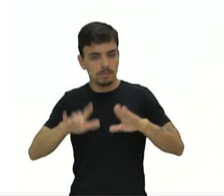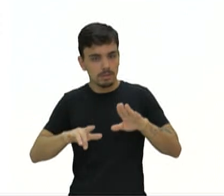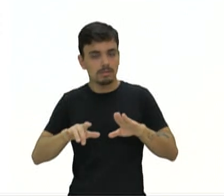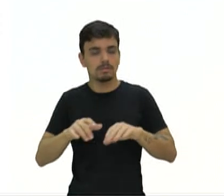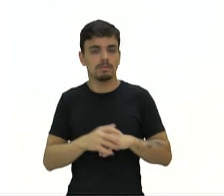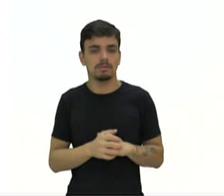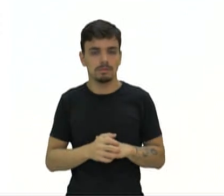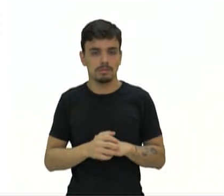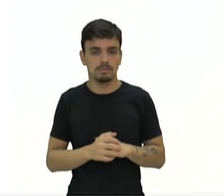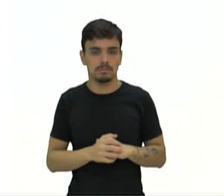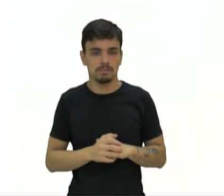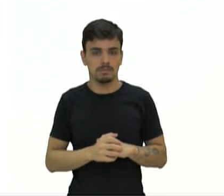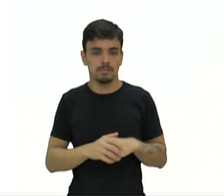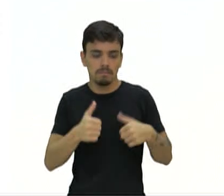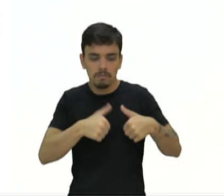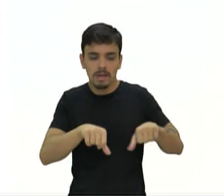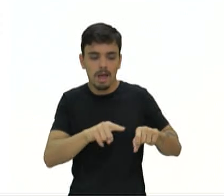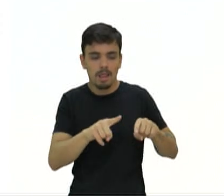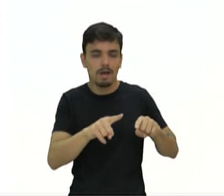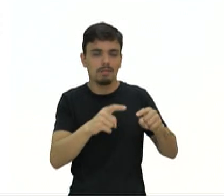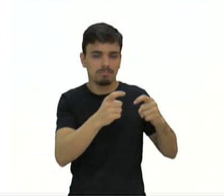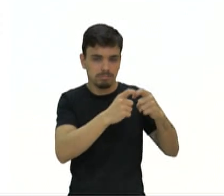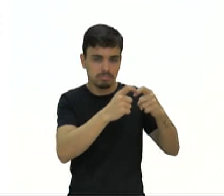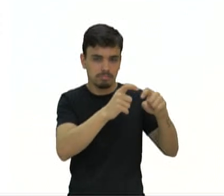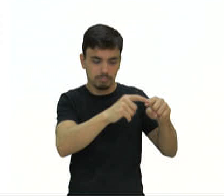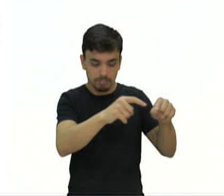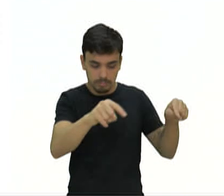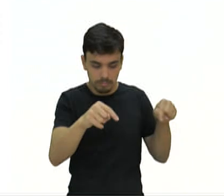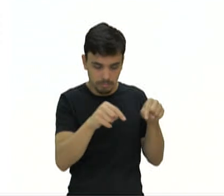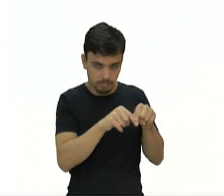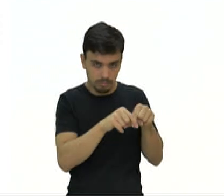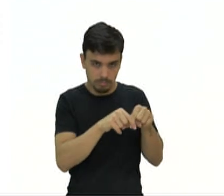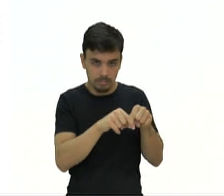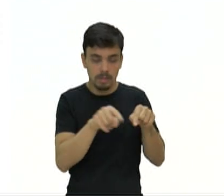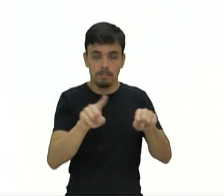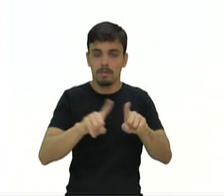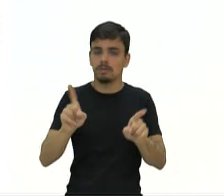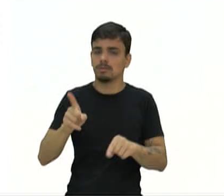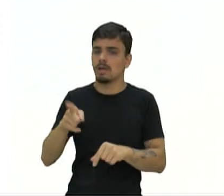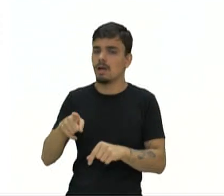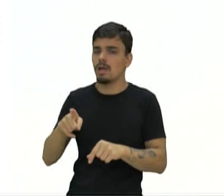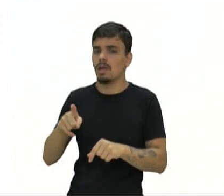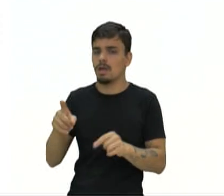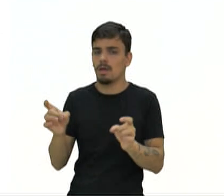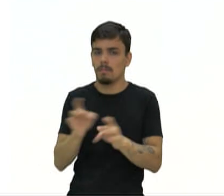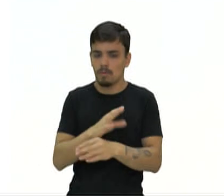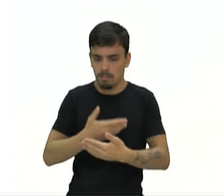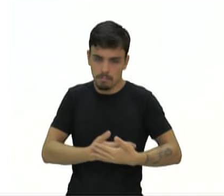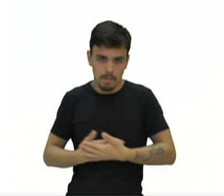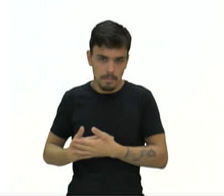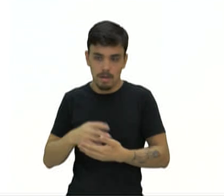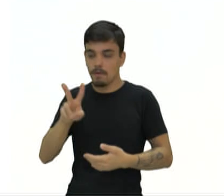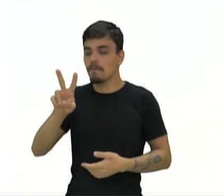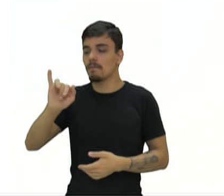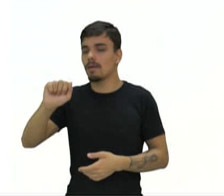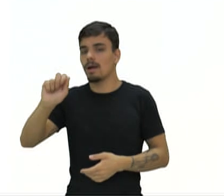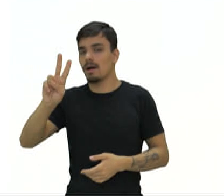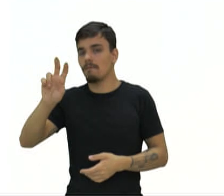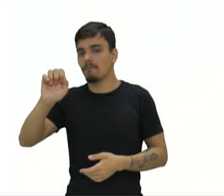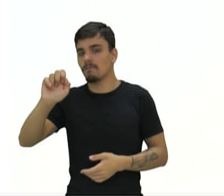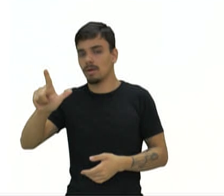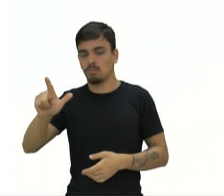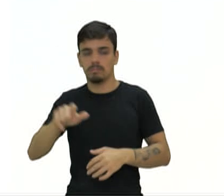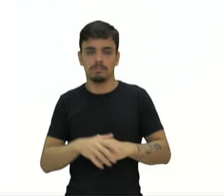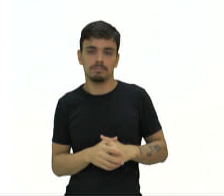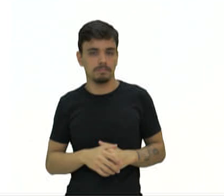um tempo na maternidade, mas ele já é considerado um feto viável, um bebezinho viável. E